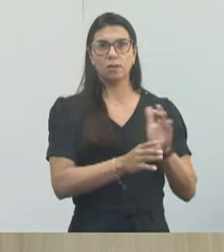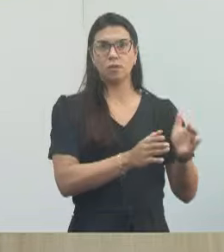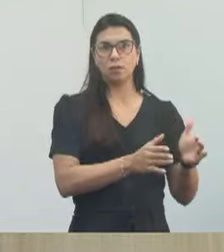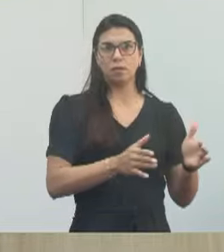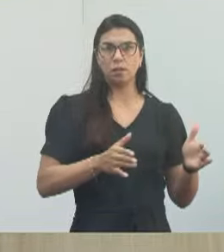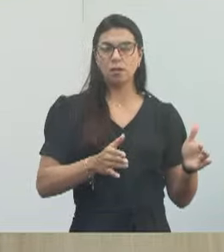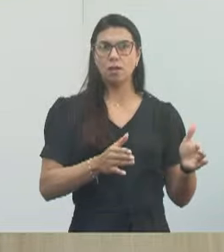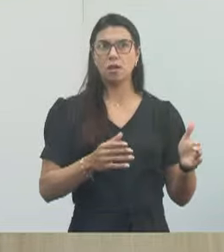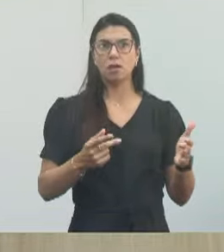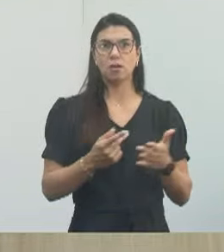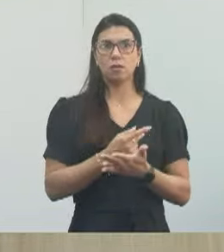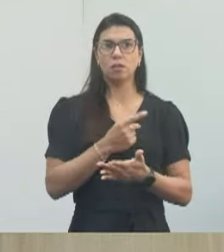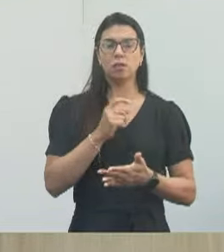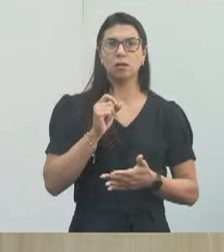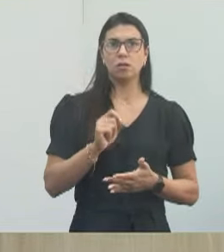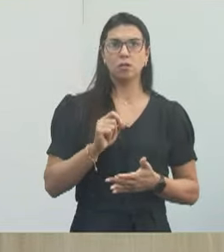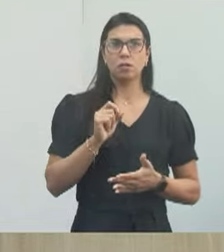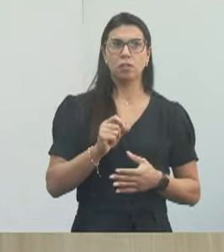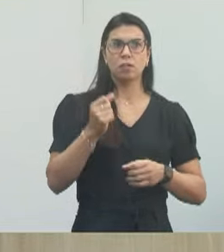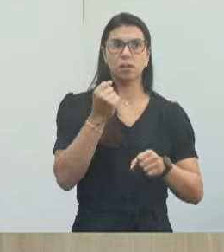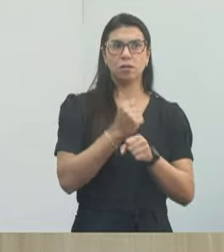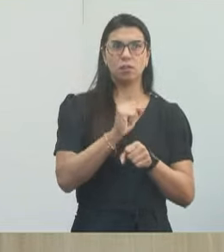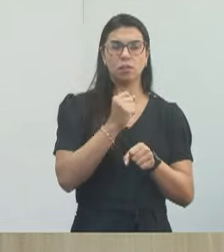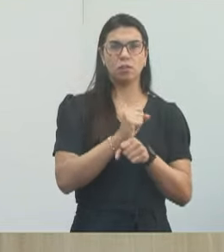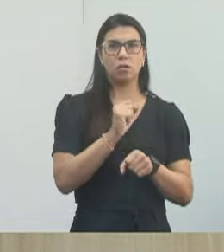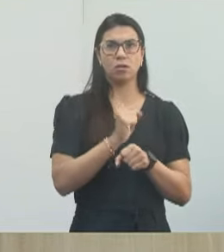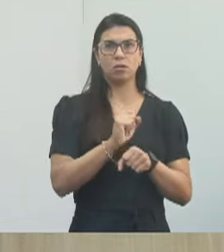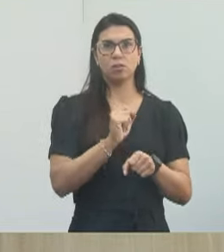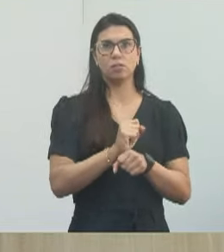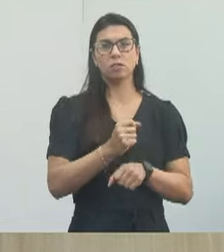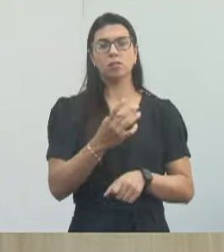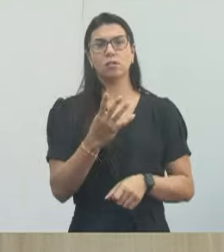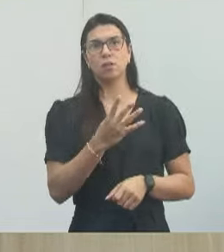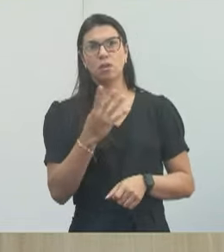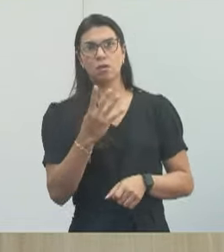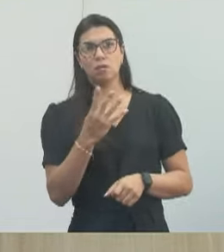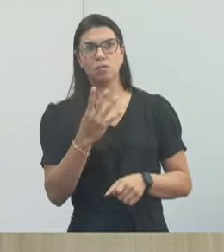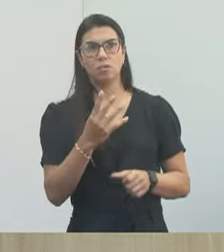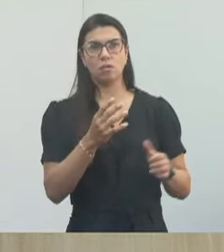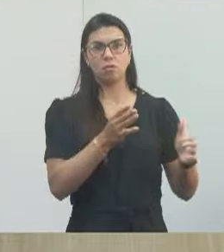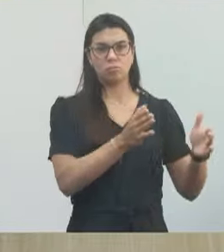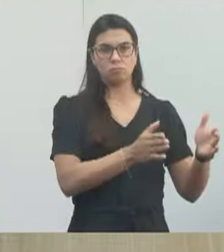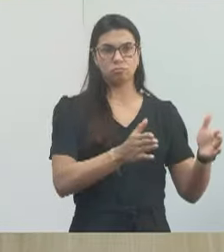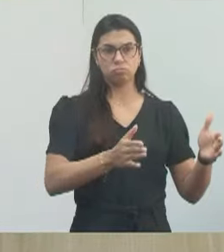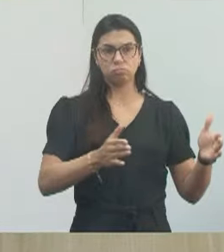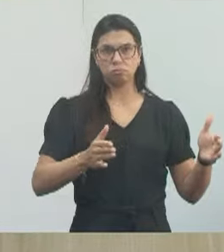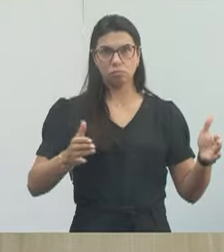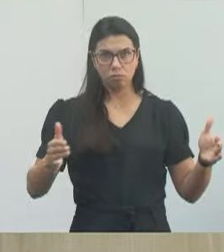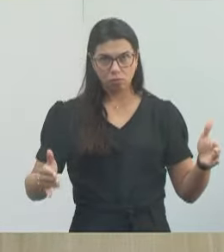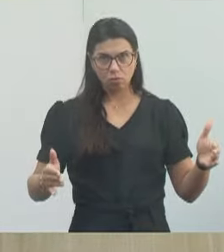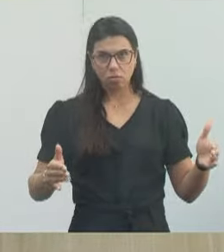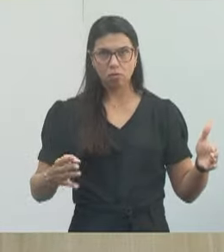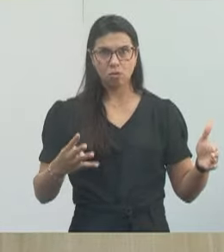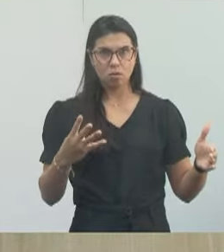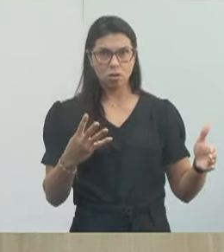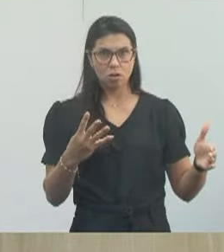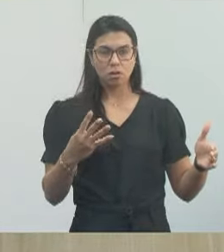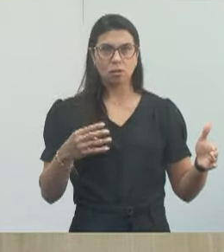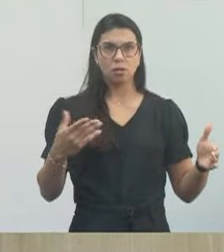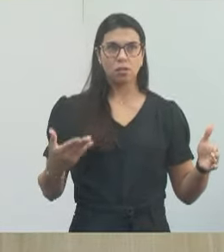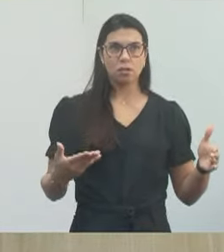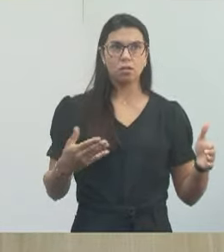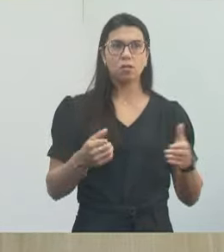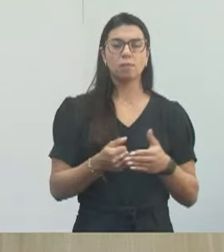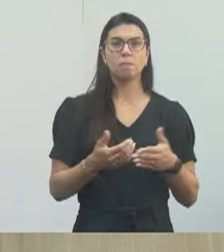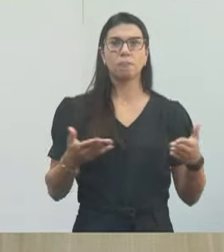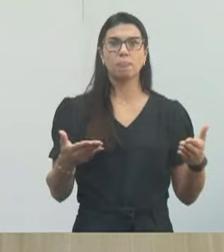que incluem a construção da quarta pisa e a reabertura da terceira a concessionária